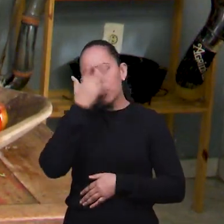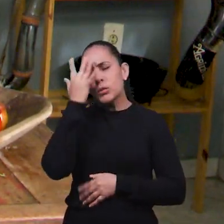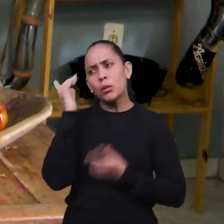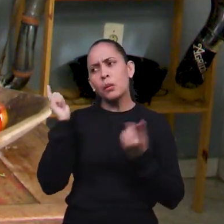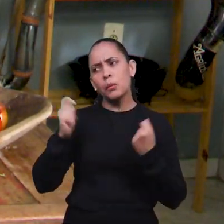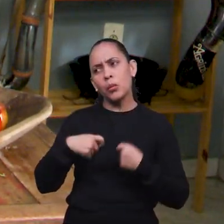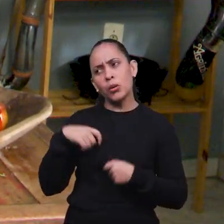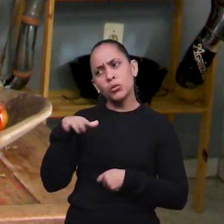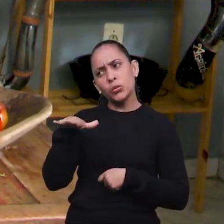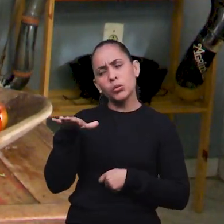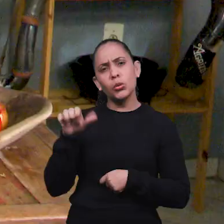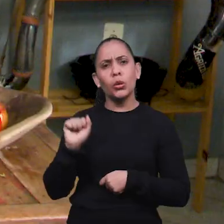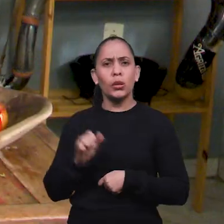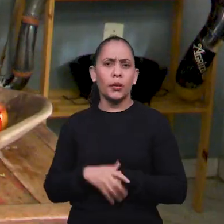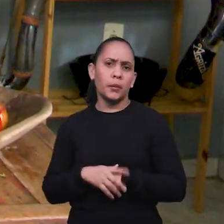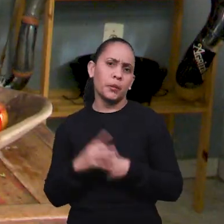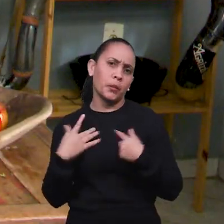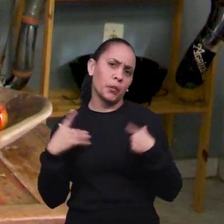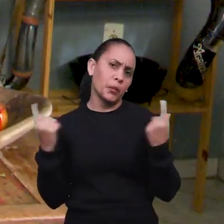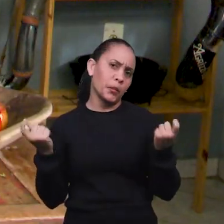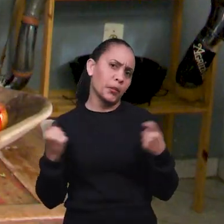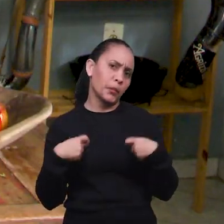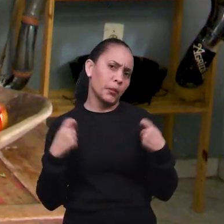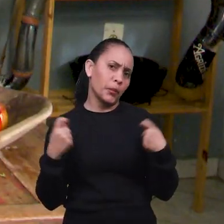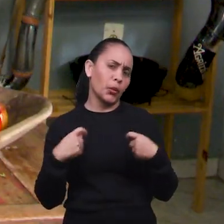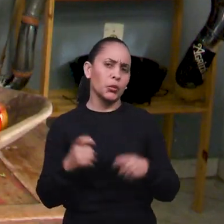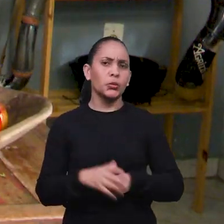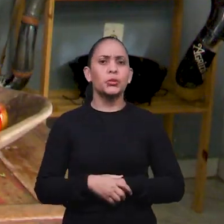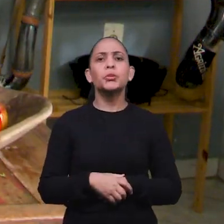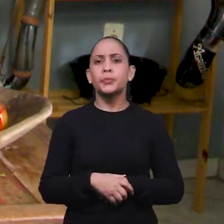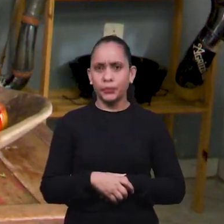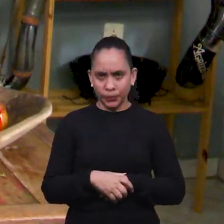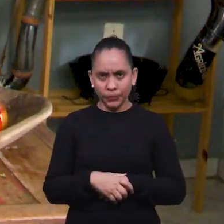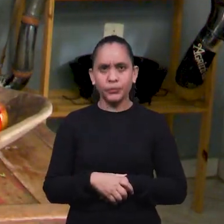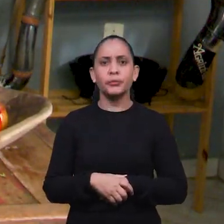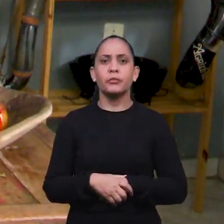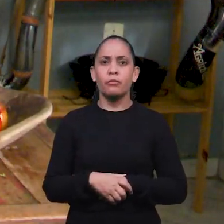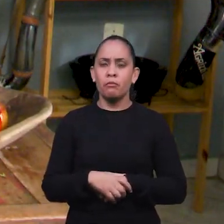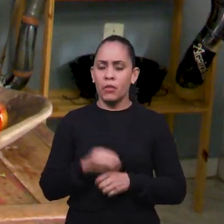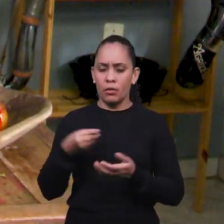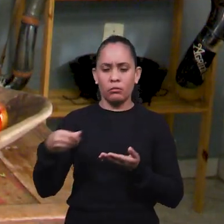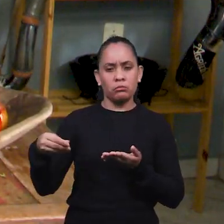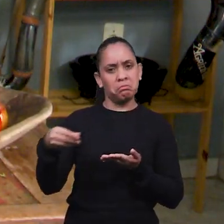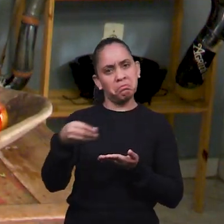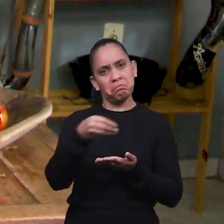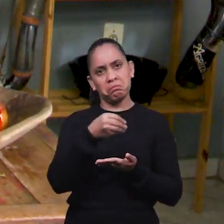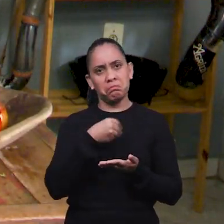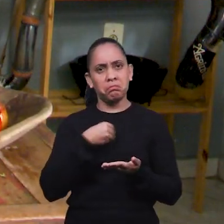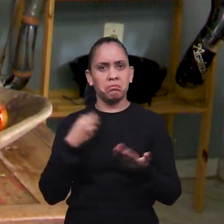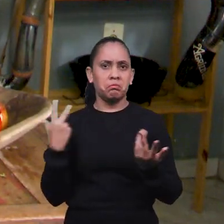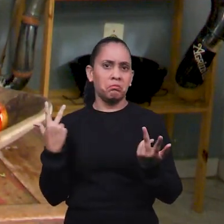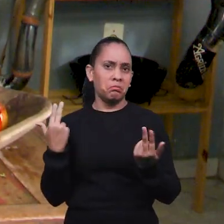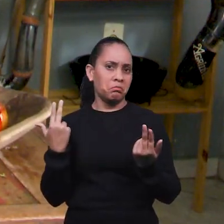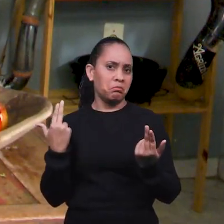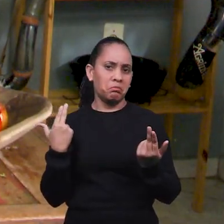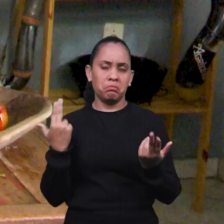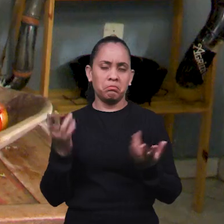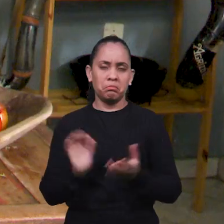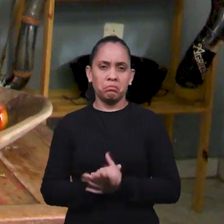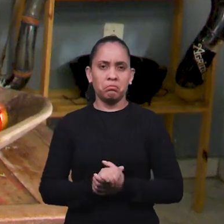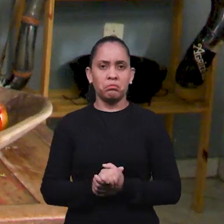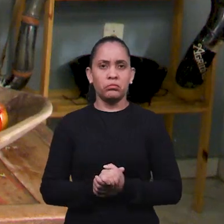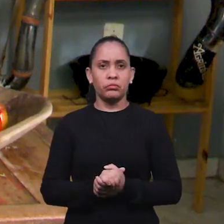a pessoa pode escolher. Pode colocar tomilho. Pode fazer de molho de tomate. Igual